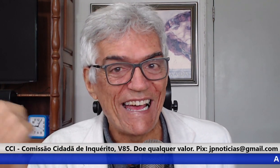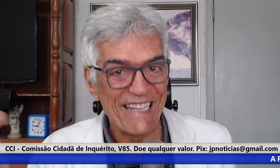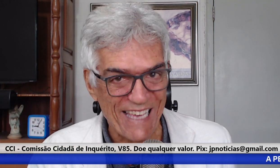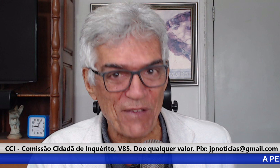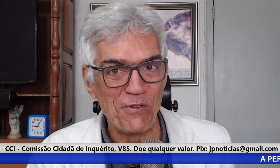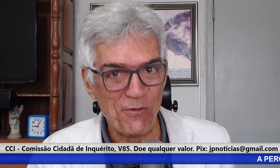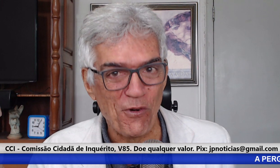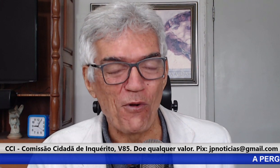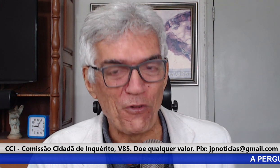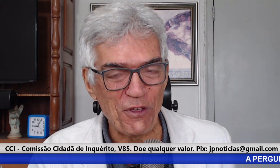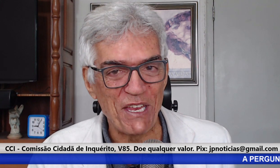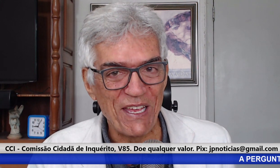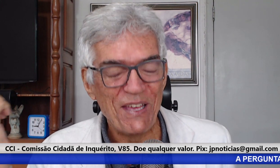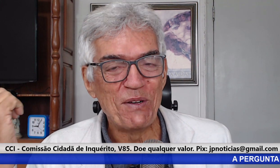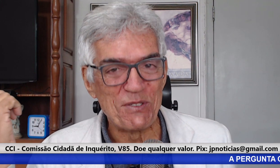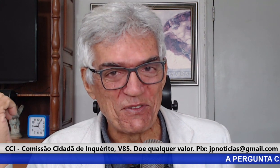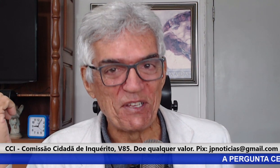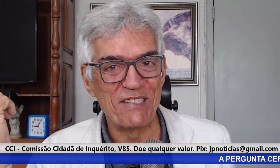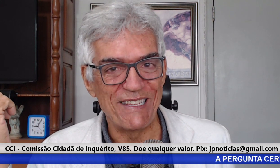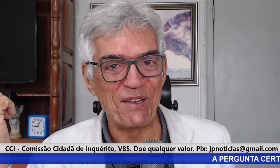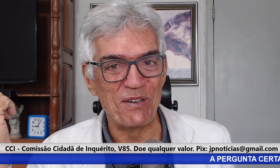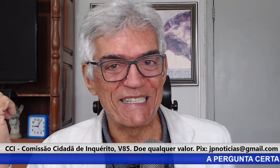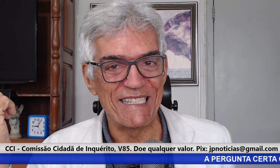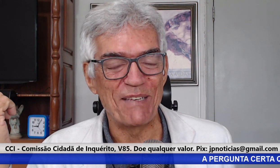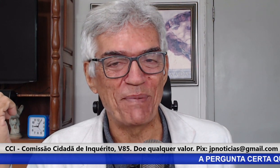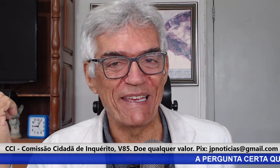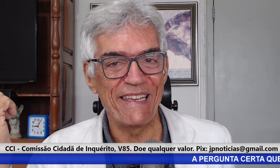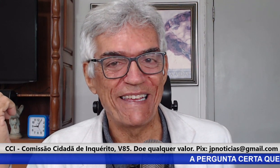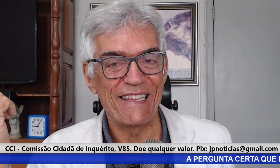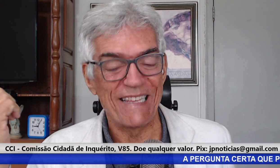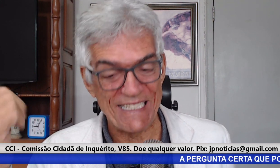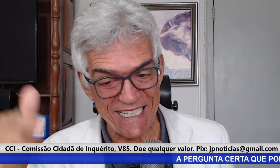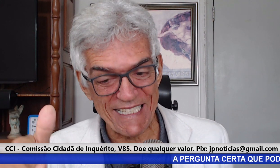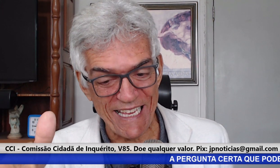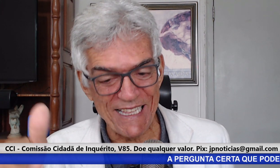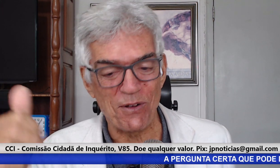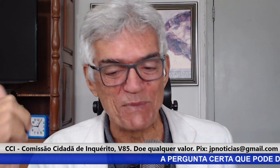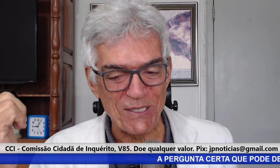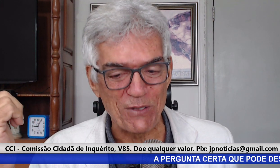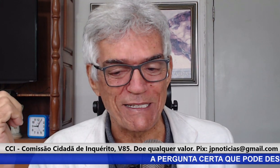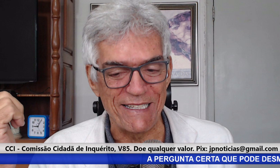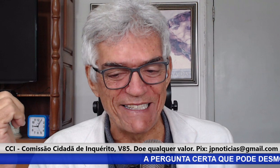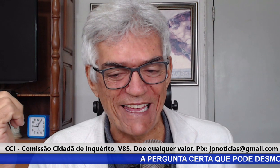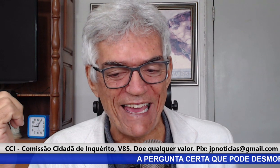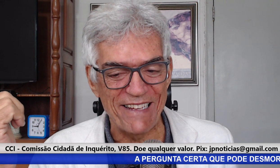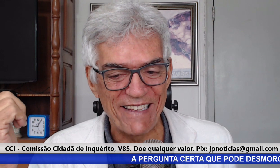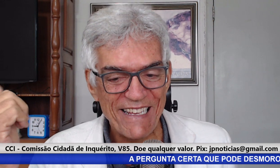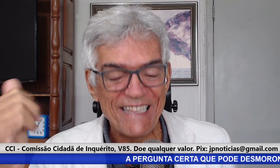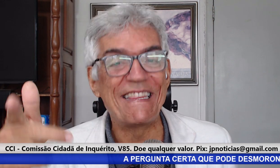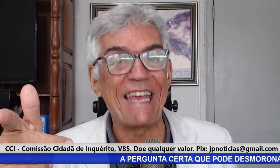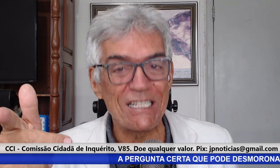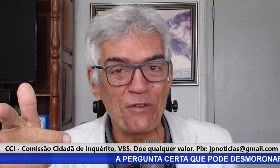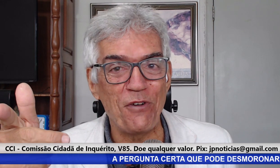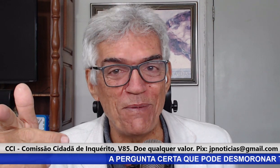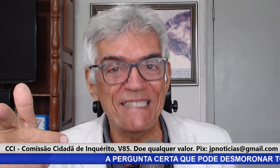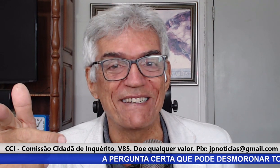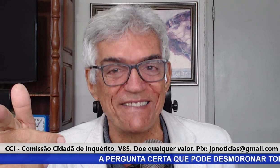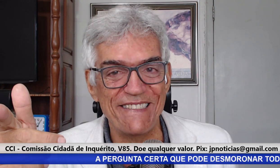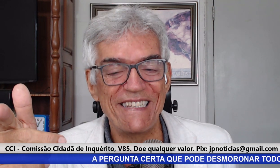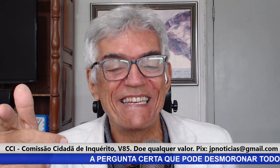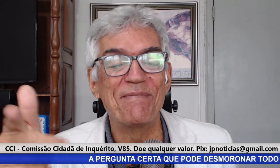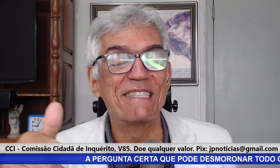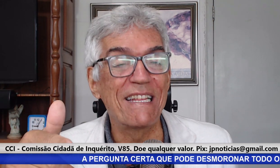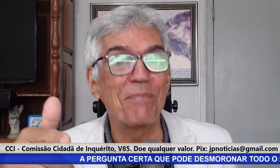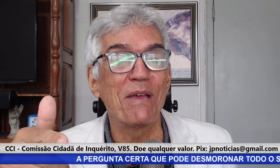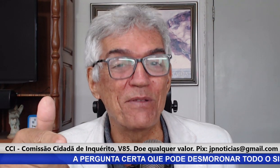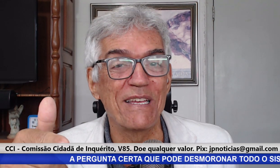janeiro quem for conferir os vídeos anteriores da CPI da CCI tem essa informação